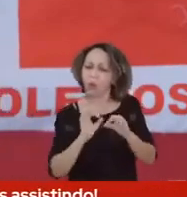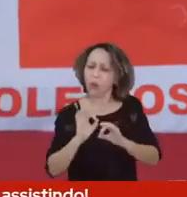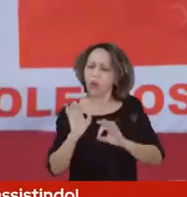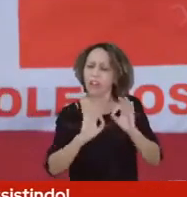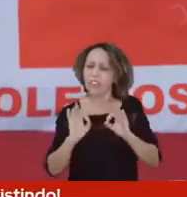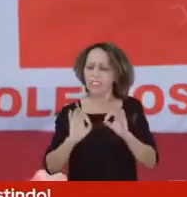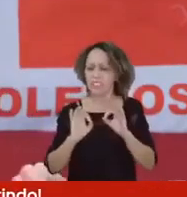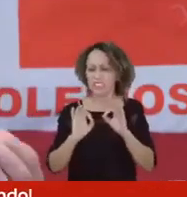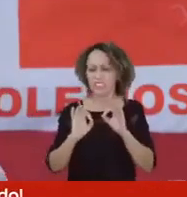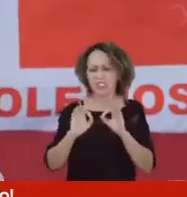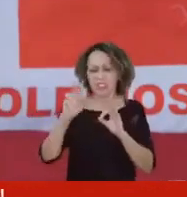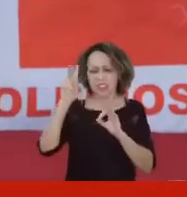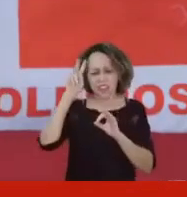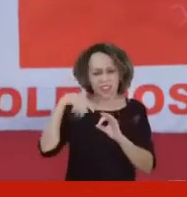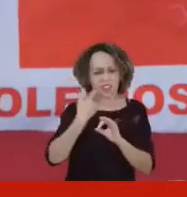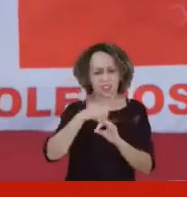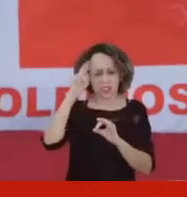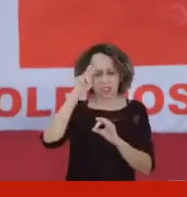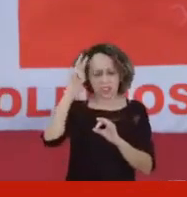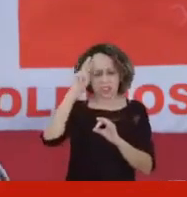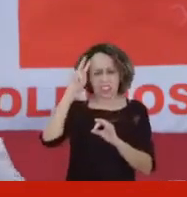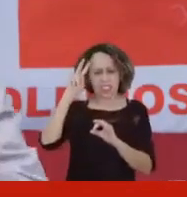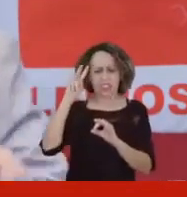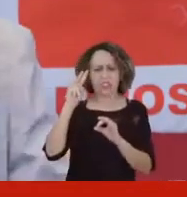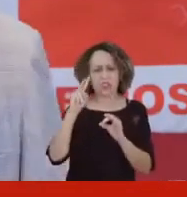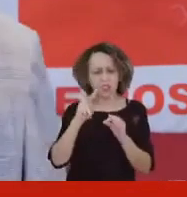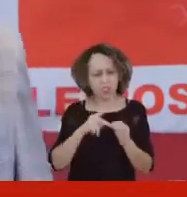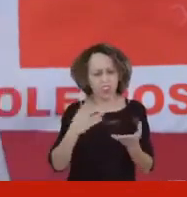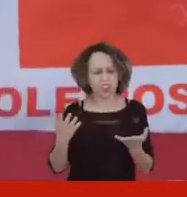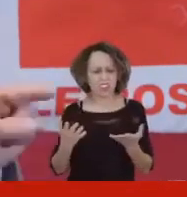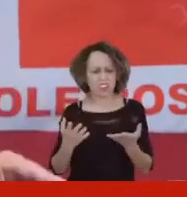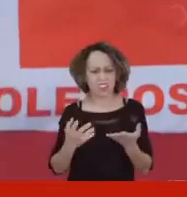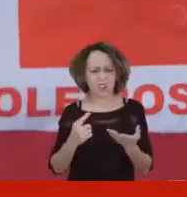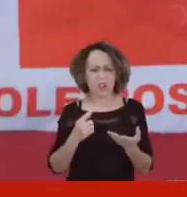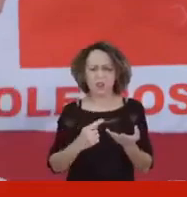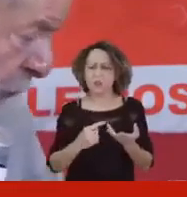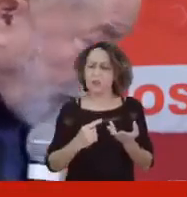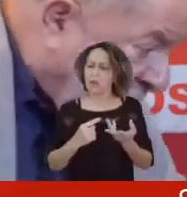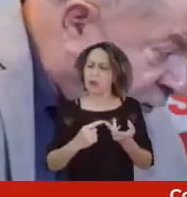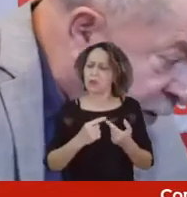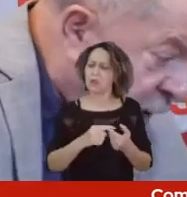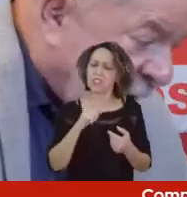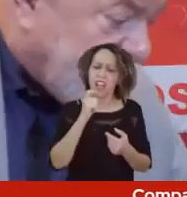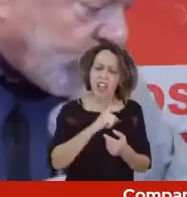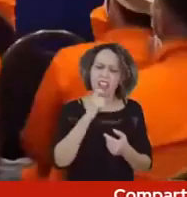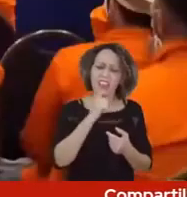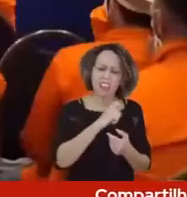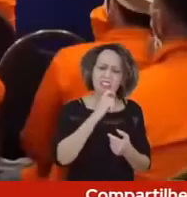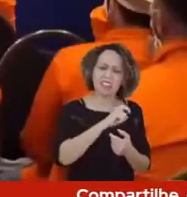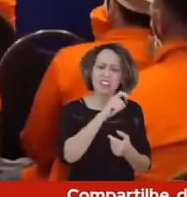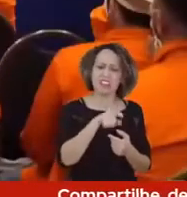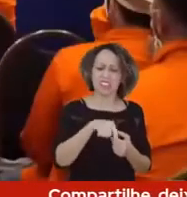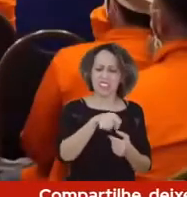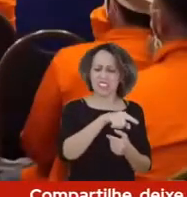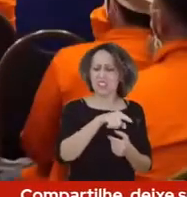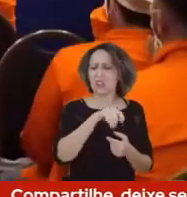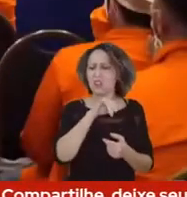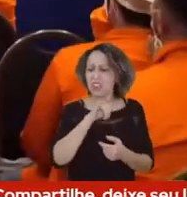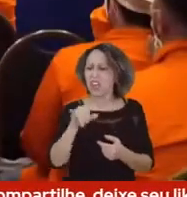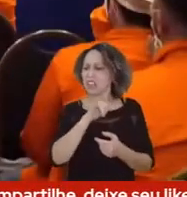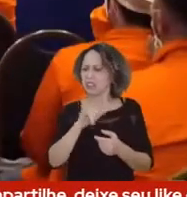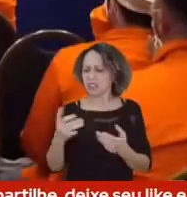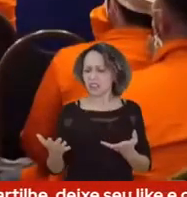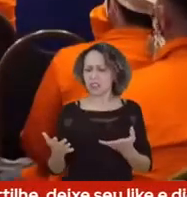foi contar todas as mentiras que eles contaram a ponto dos trabalhadores da Petrobras, que têm orgulho dessa